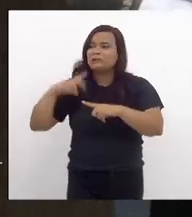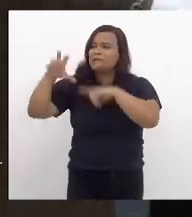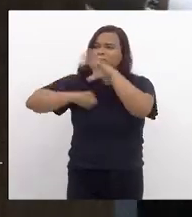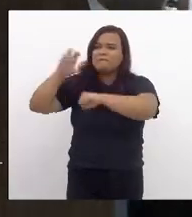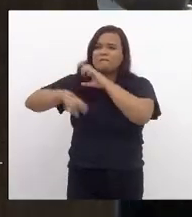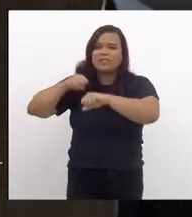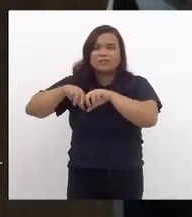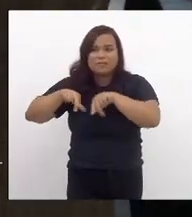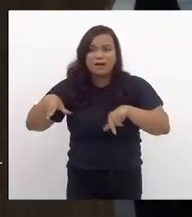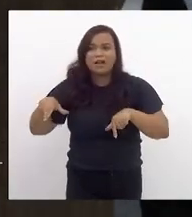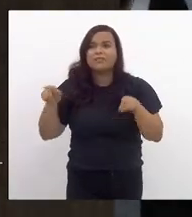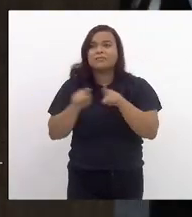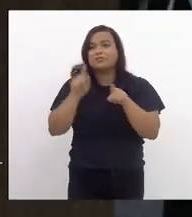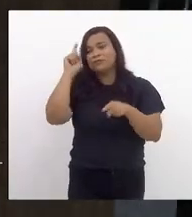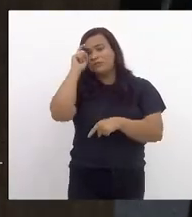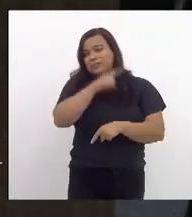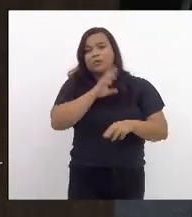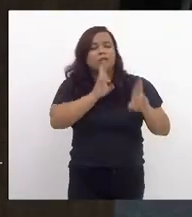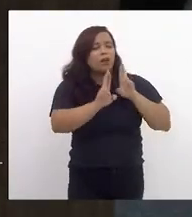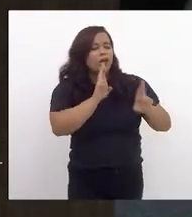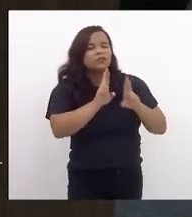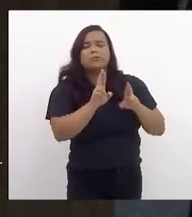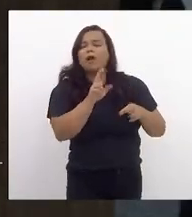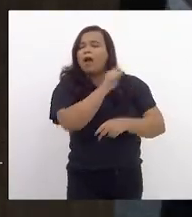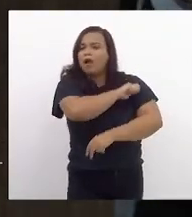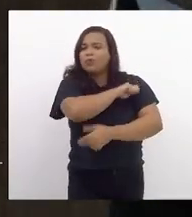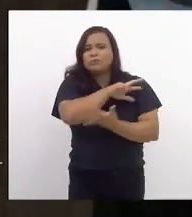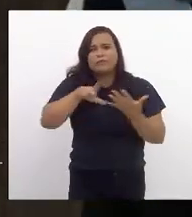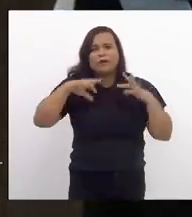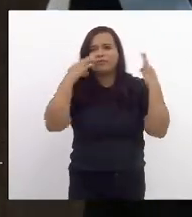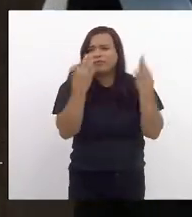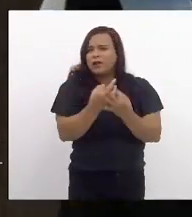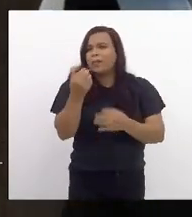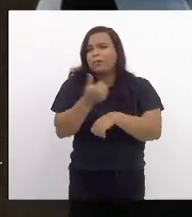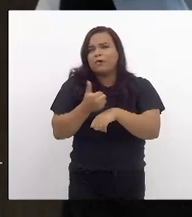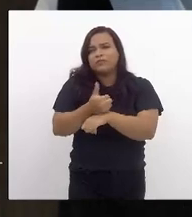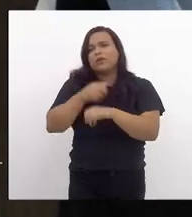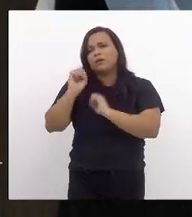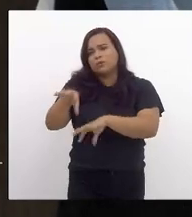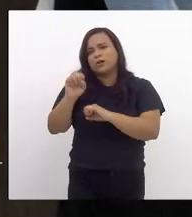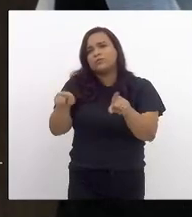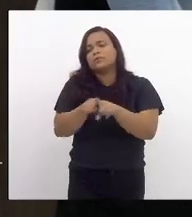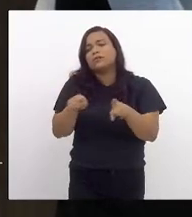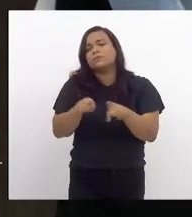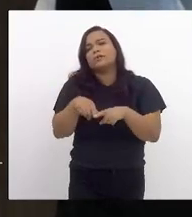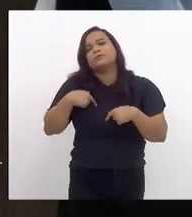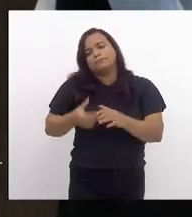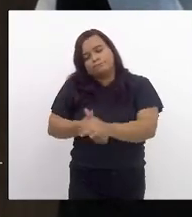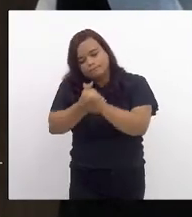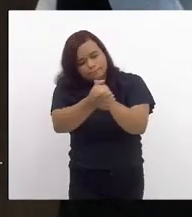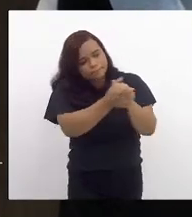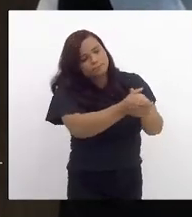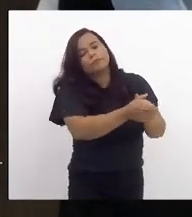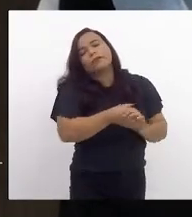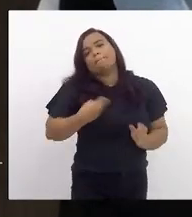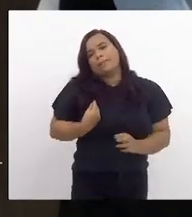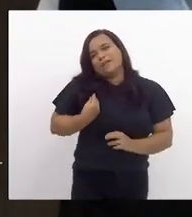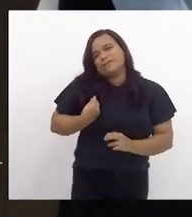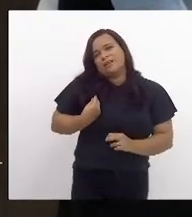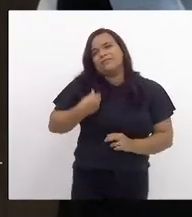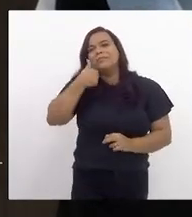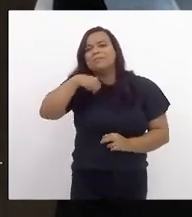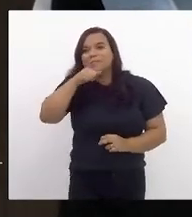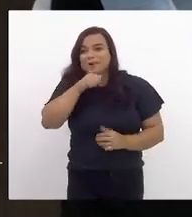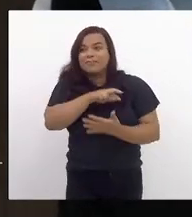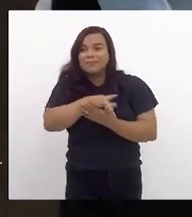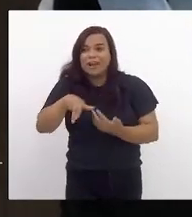de dar respostas aos estudantes, às famílias, enfim, aos profissionais da educação. Eu quero saudar a presença das mães de alunos e alunas da